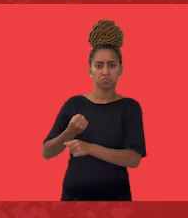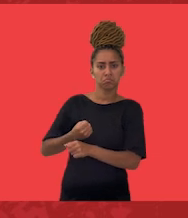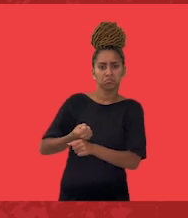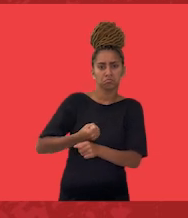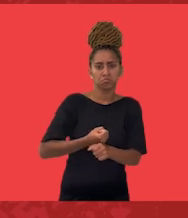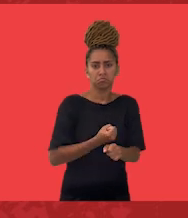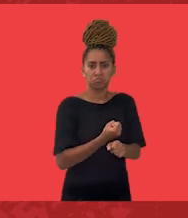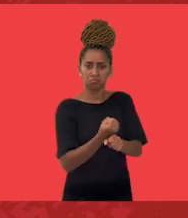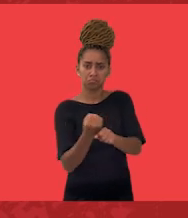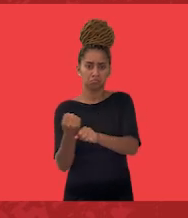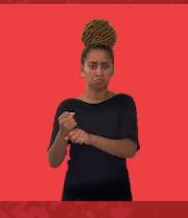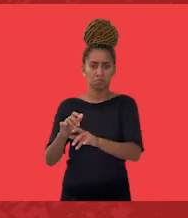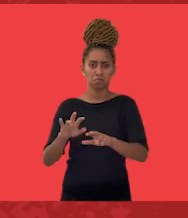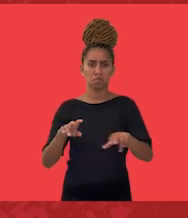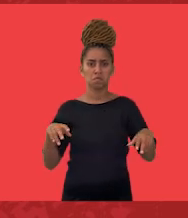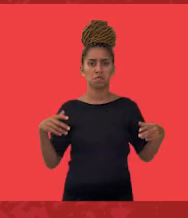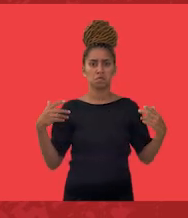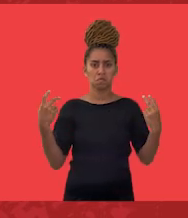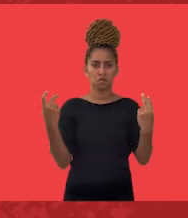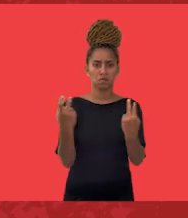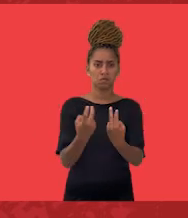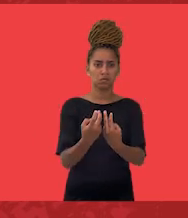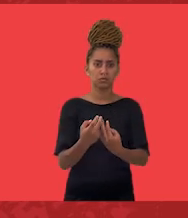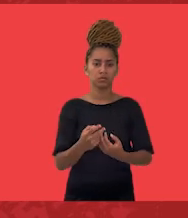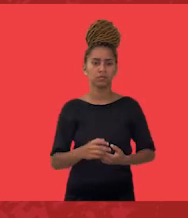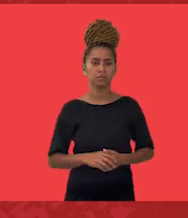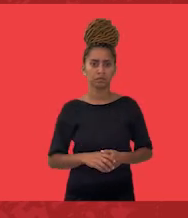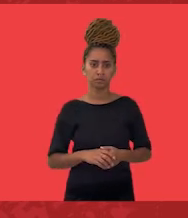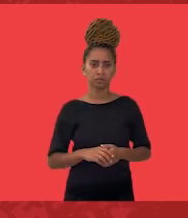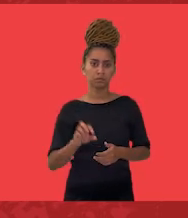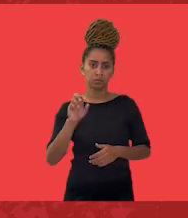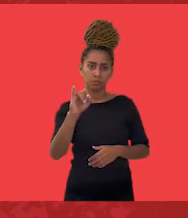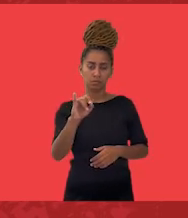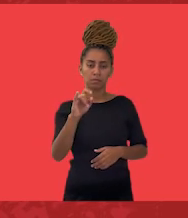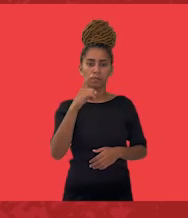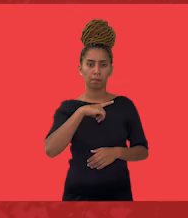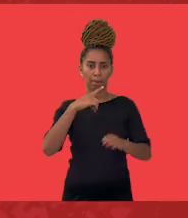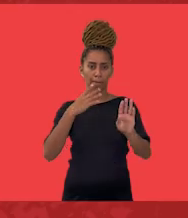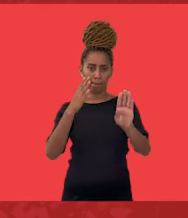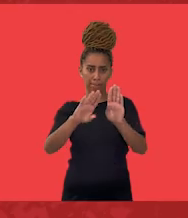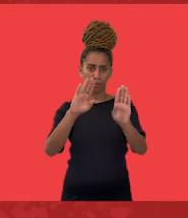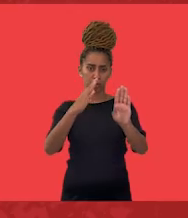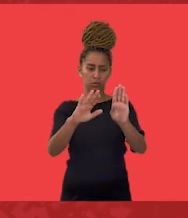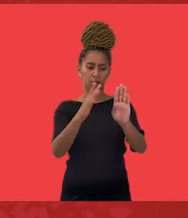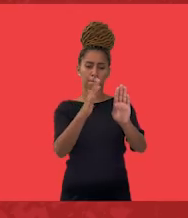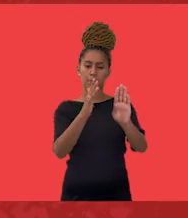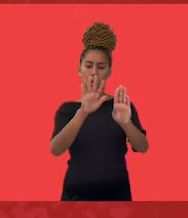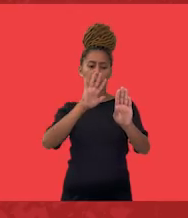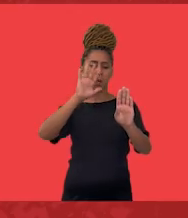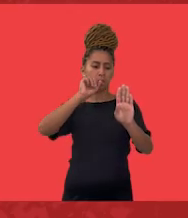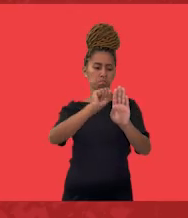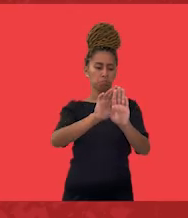revela-se parcialmente a figura de uma rainha. Sentada em seu trono, empunha